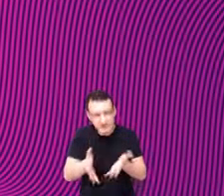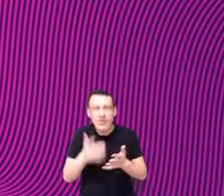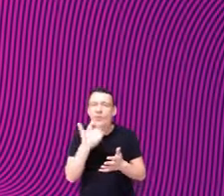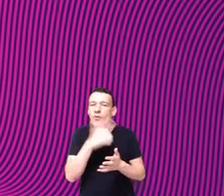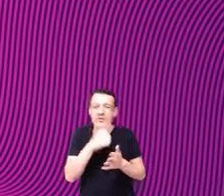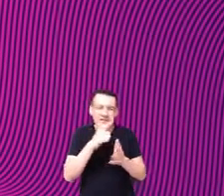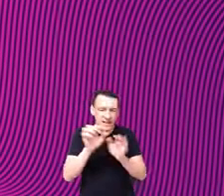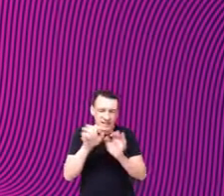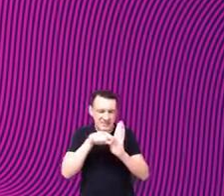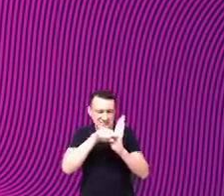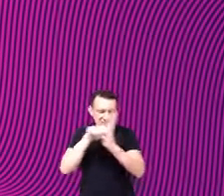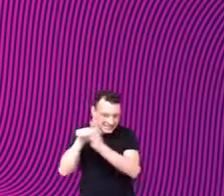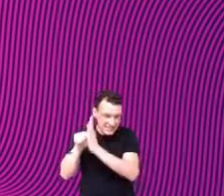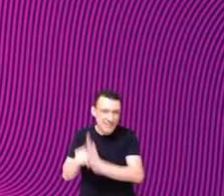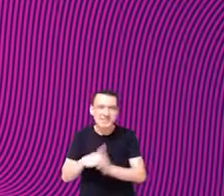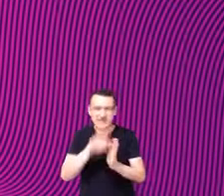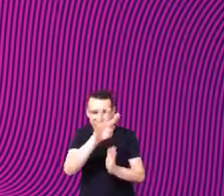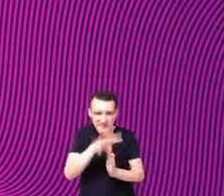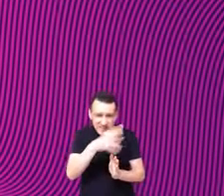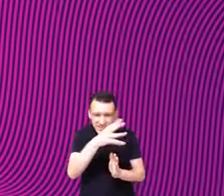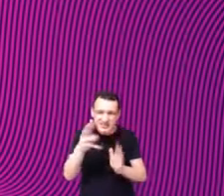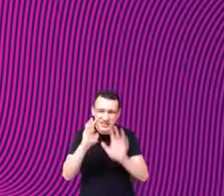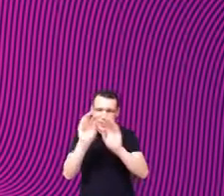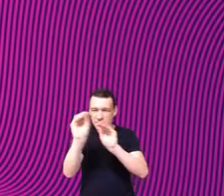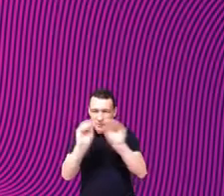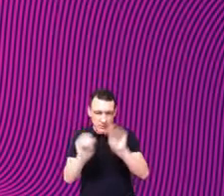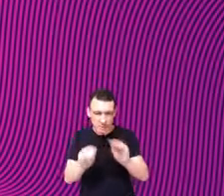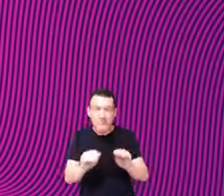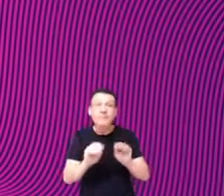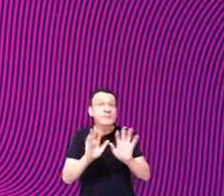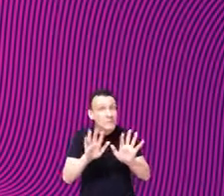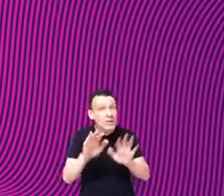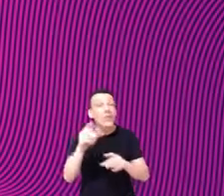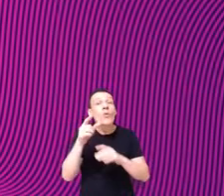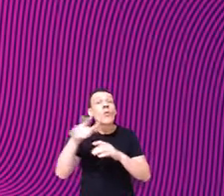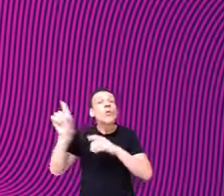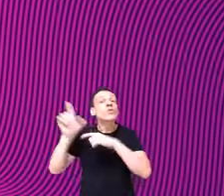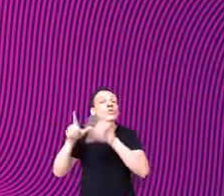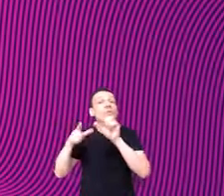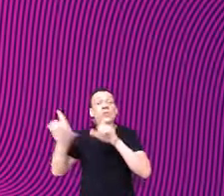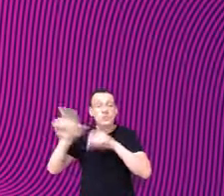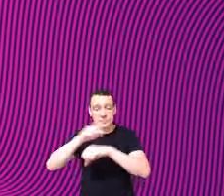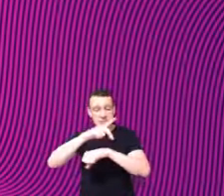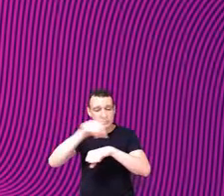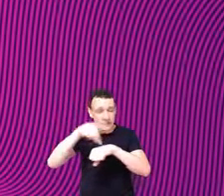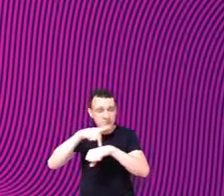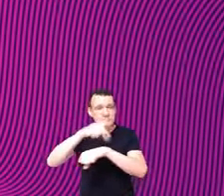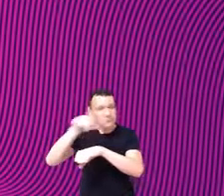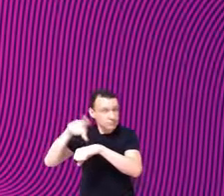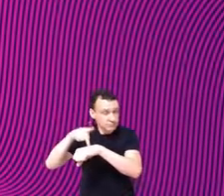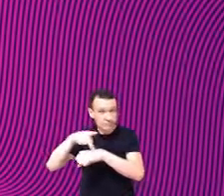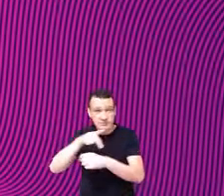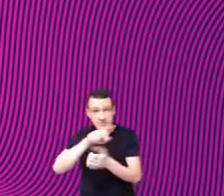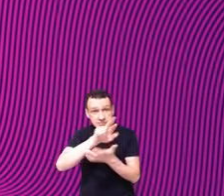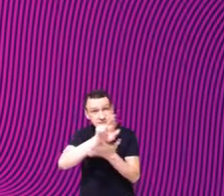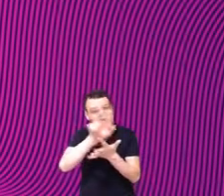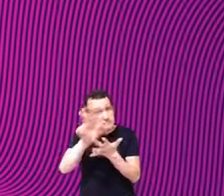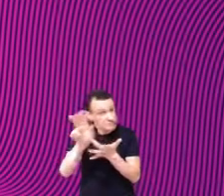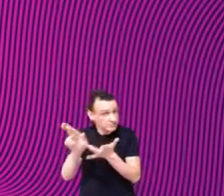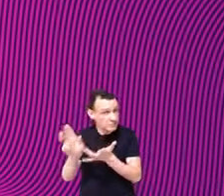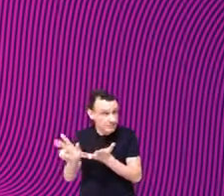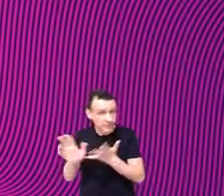né, e mostrar, eles destoam, né, de outros países onde esse modelo de